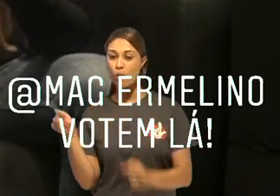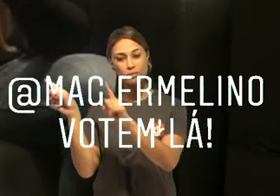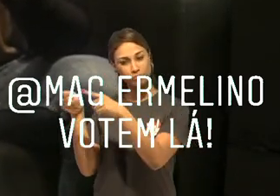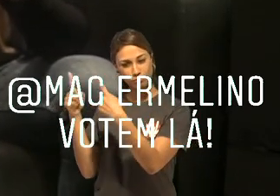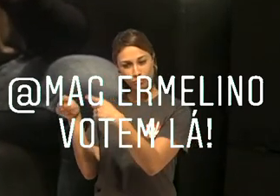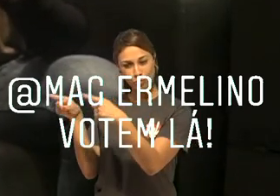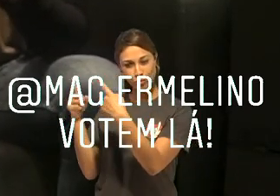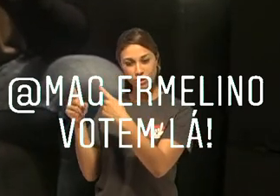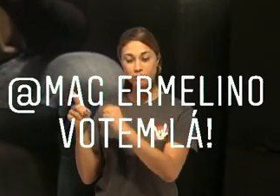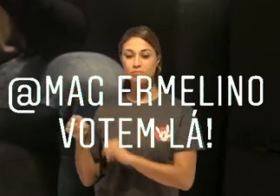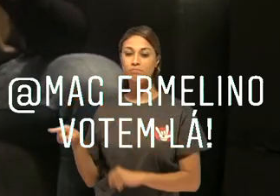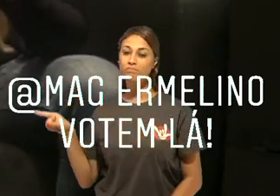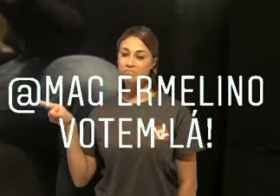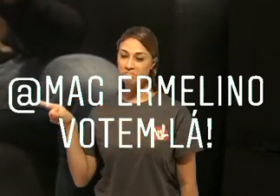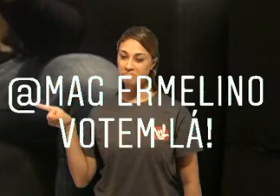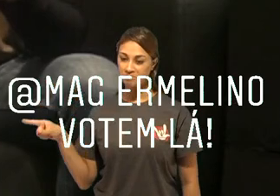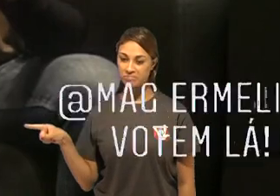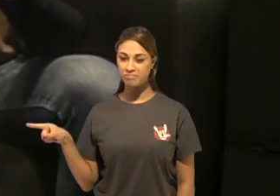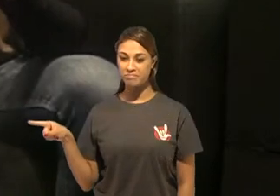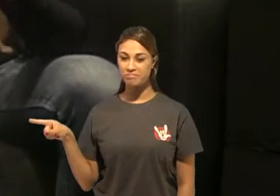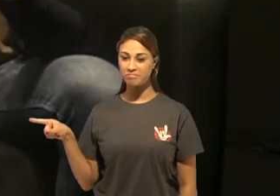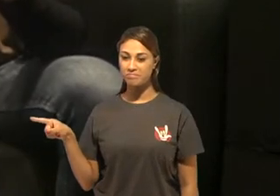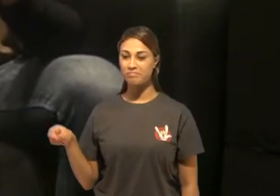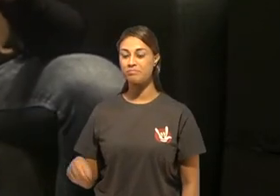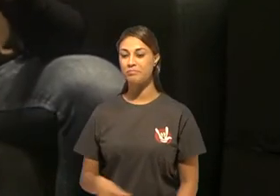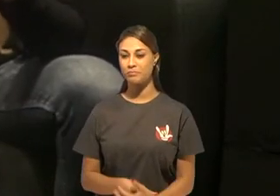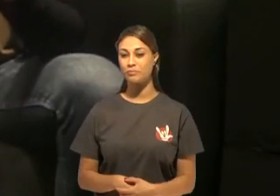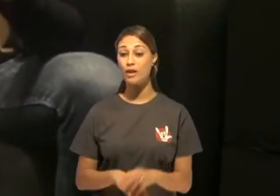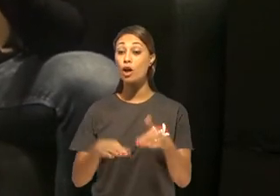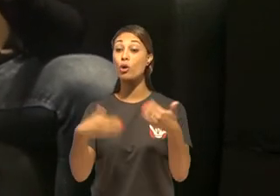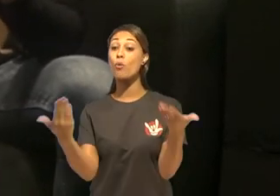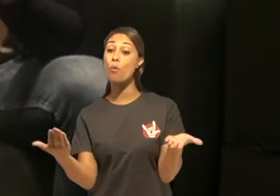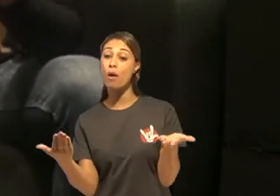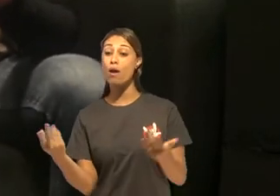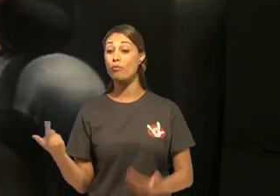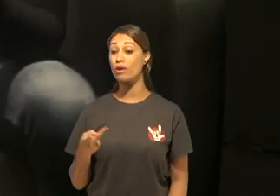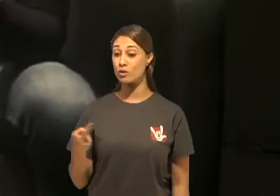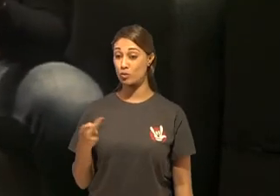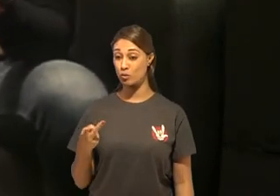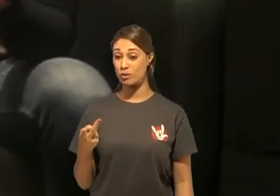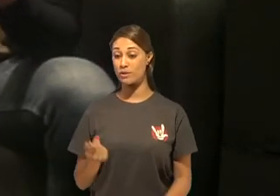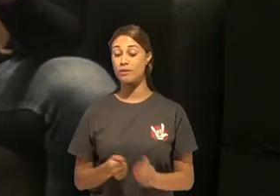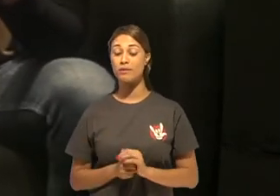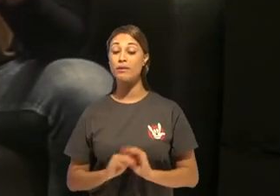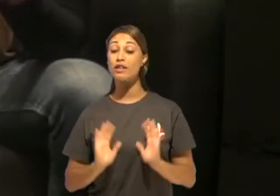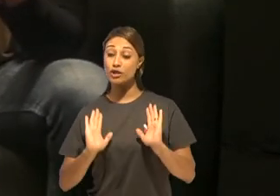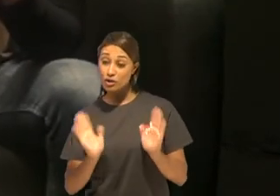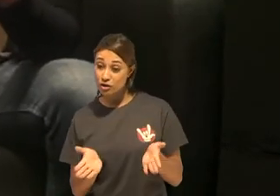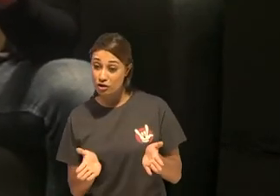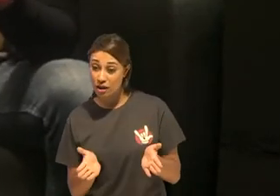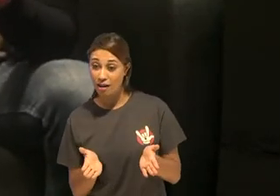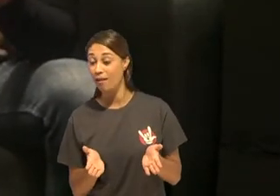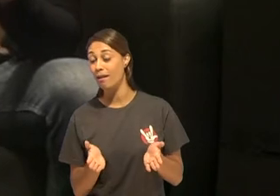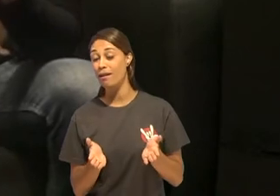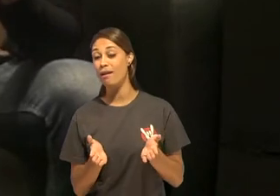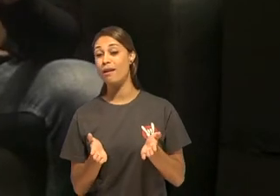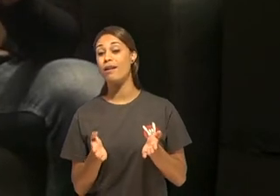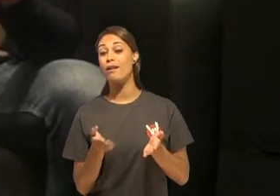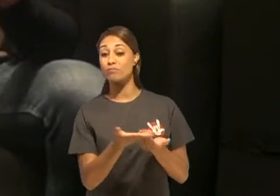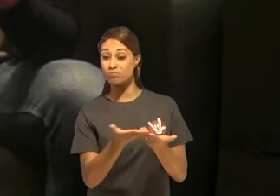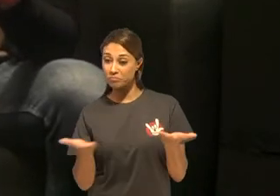Ó. Qual dessas duas músicas mais te marcaram em acampamento? Você precisa entrar lá no Instagram do MAG Ermelino